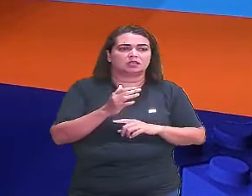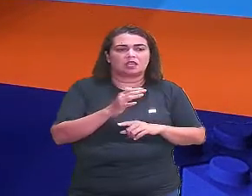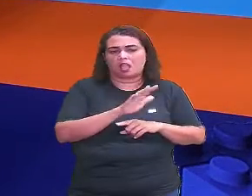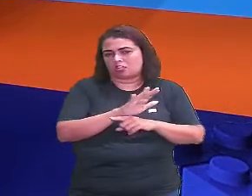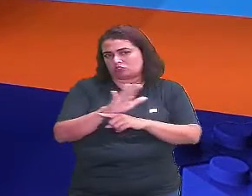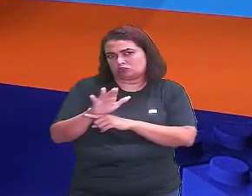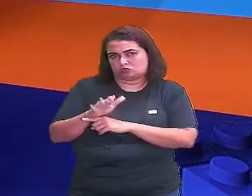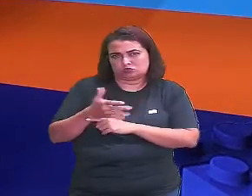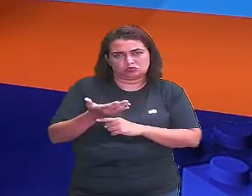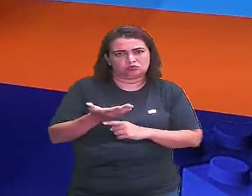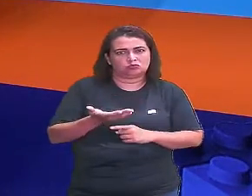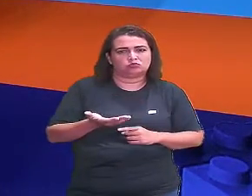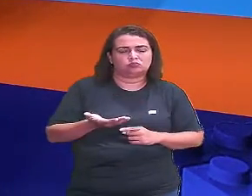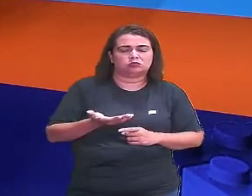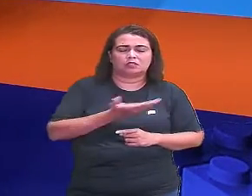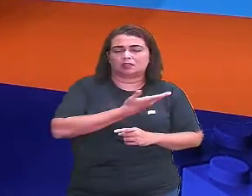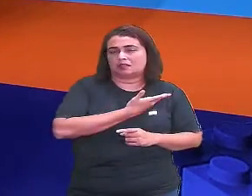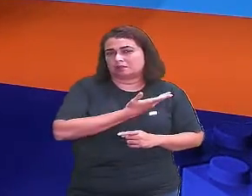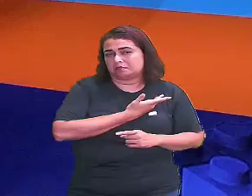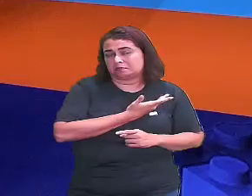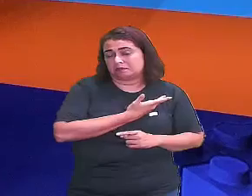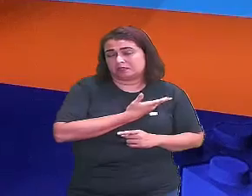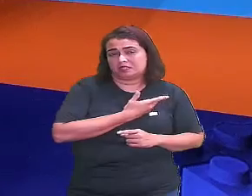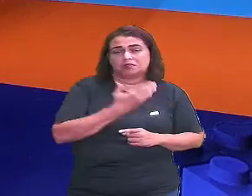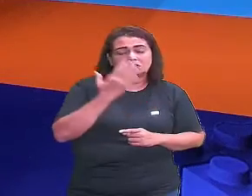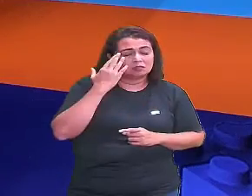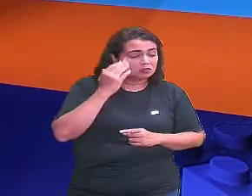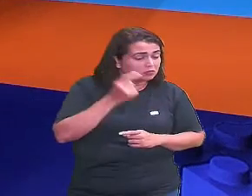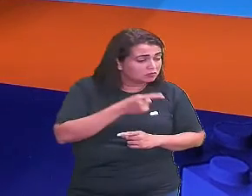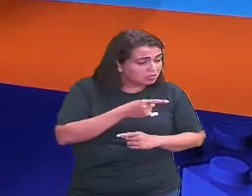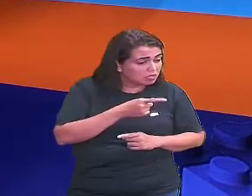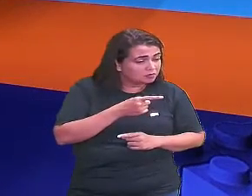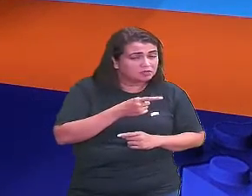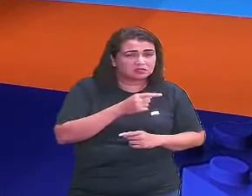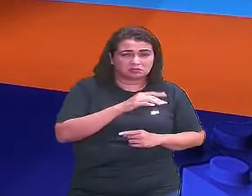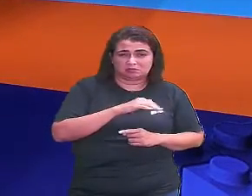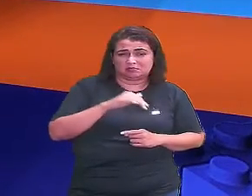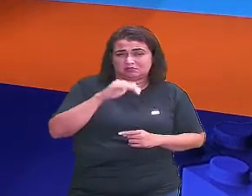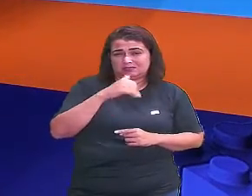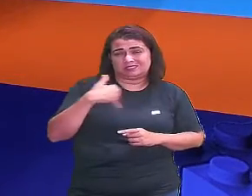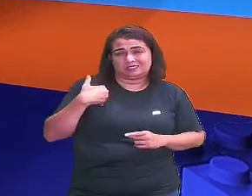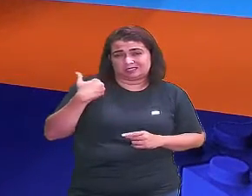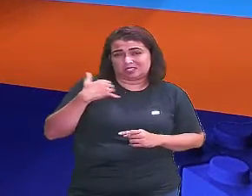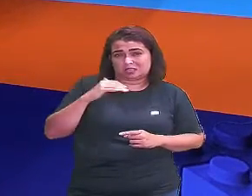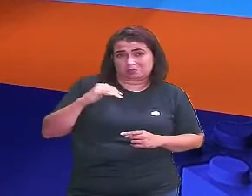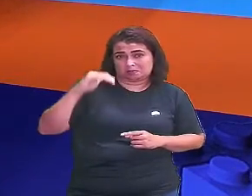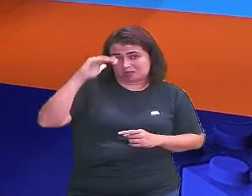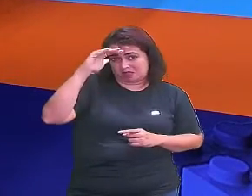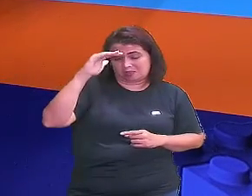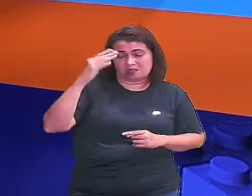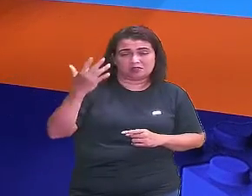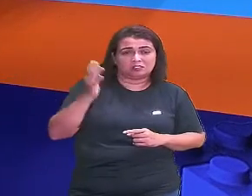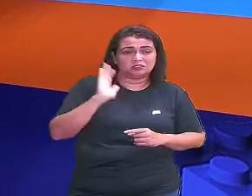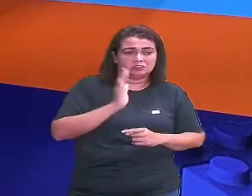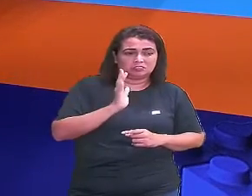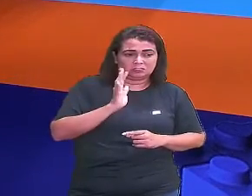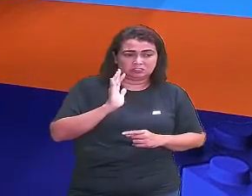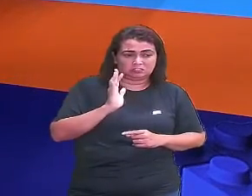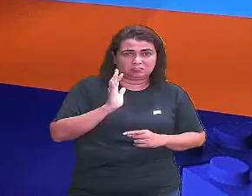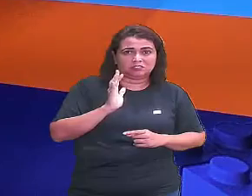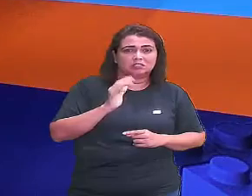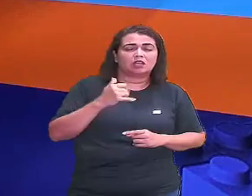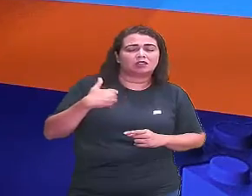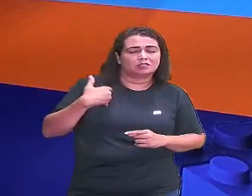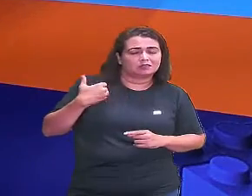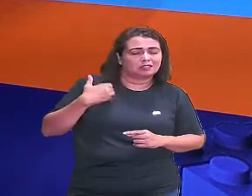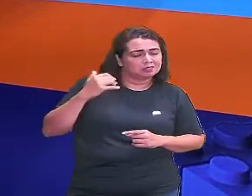colega, né? Algum colega que saiba quantidades, um coleguinha mais velho, que já passou por uma quantidade de aniversários maior do que